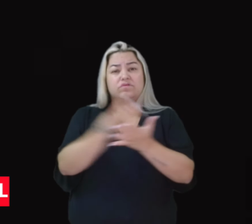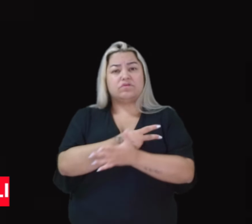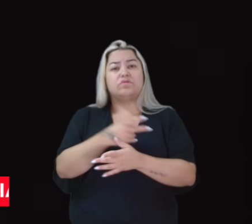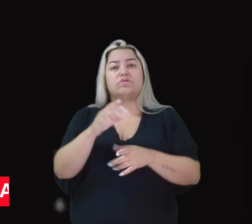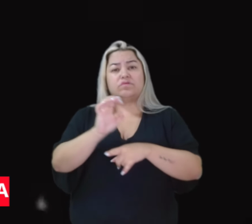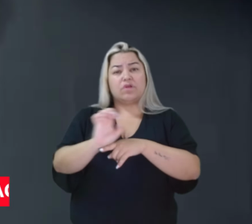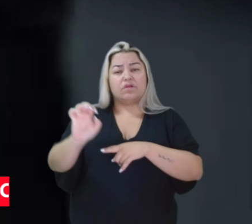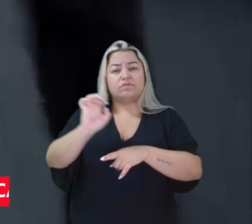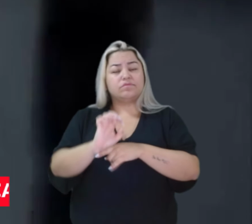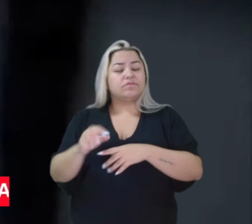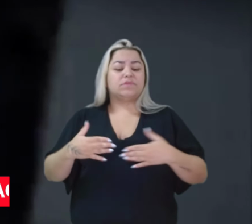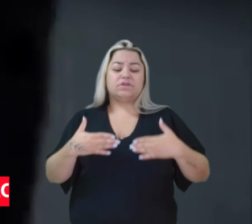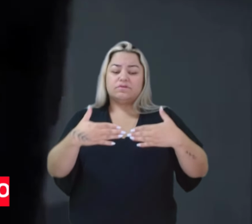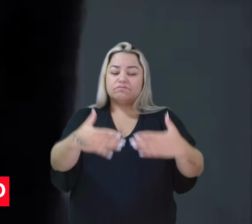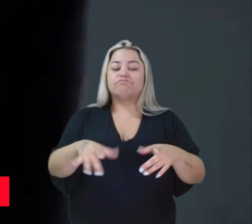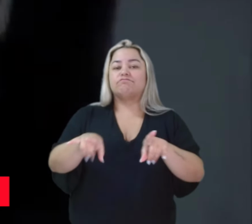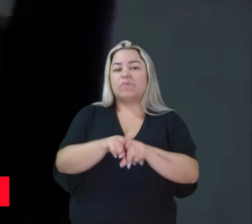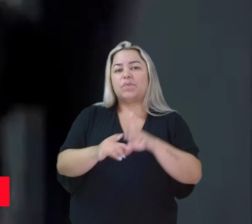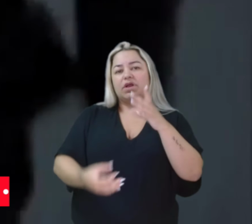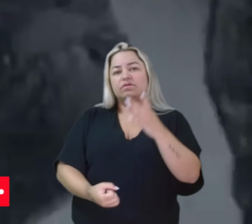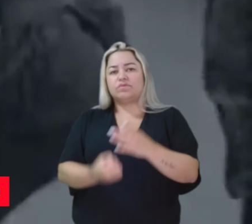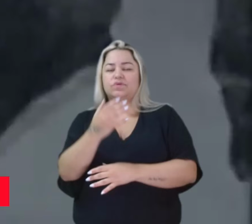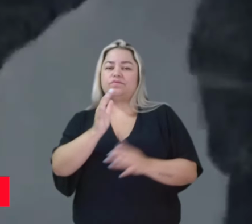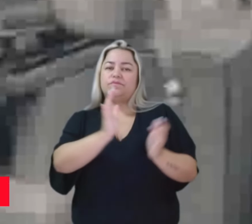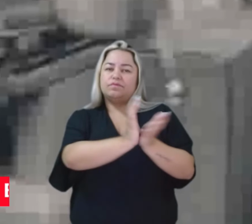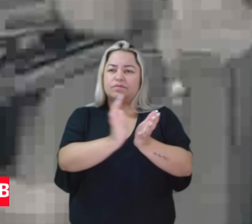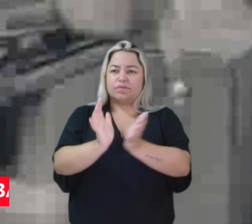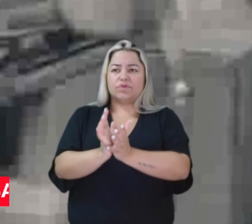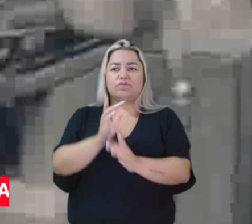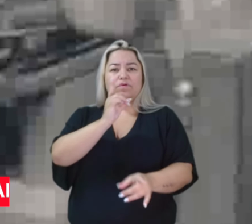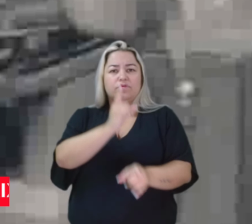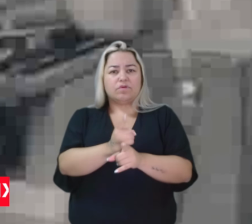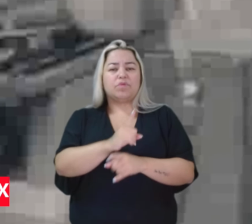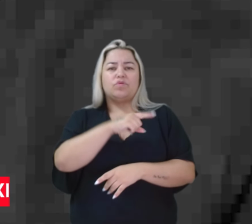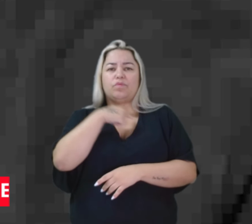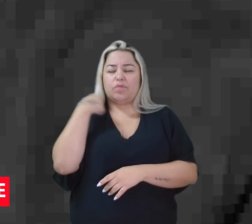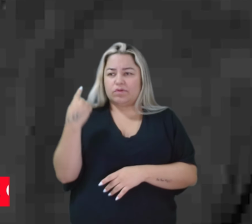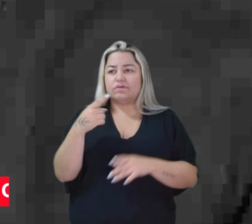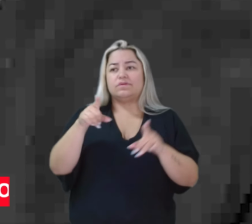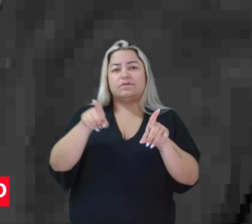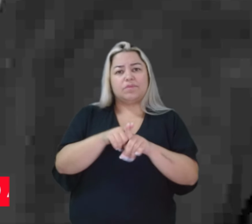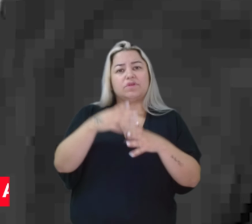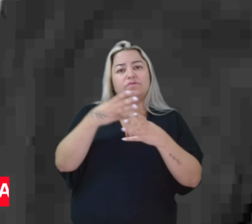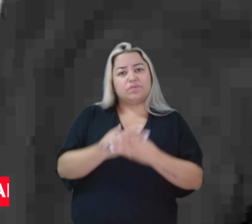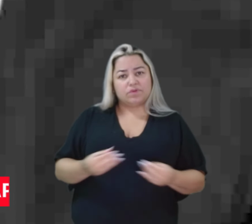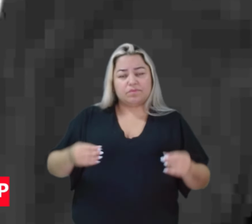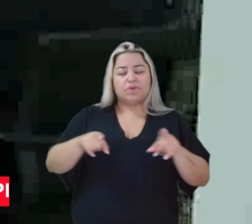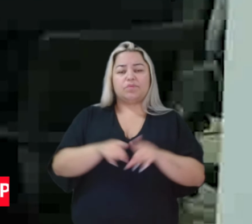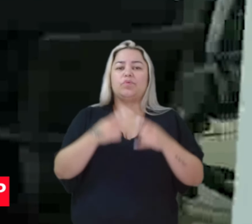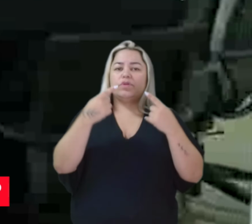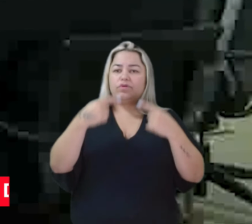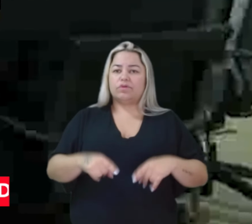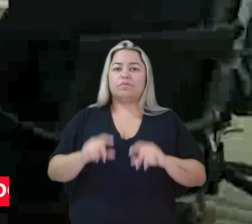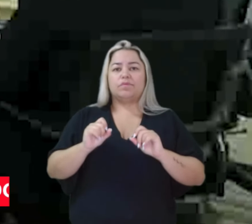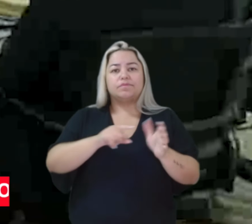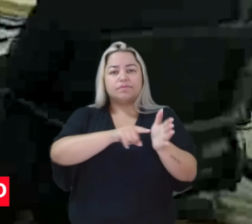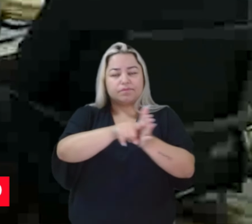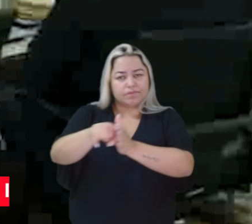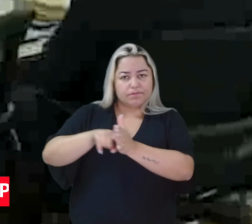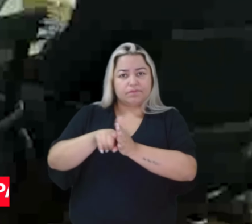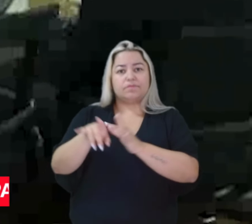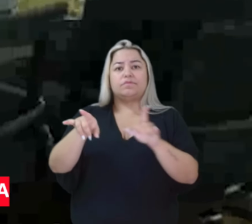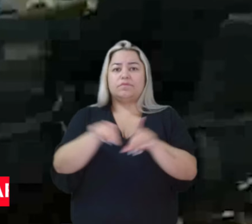disso, o Ministério determinou a criação de uma equipe de identificação de mortos e desaparecidos políticos para pesquisar